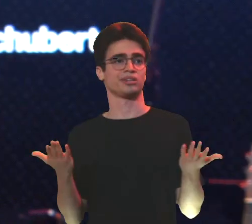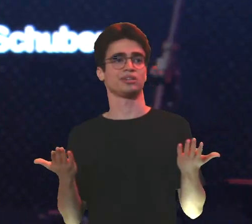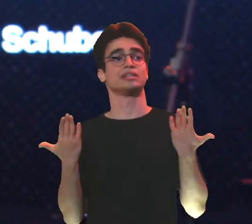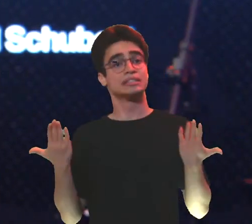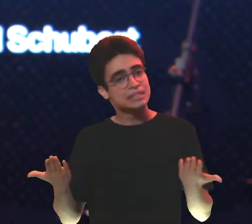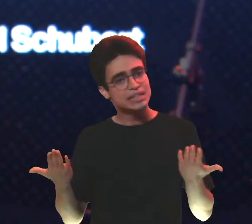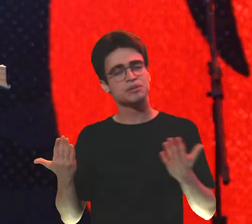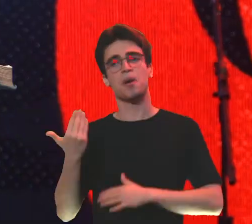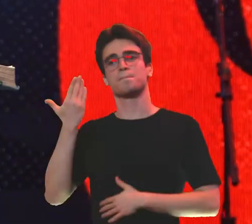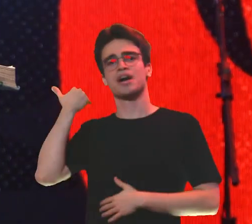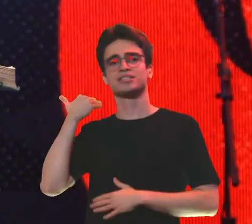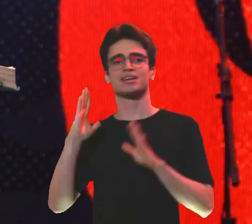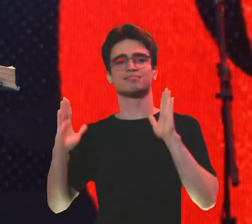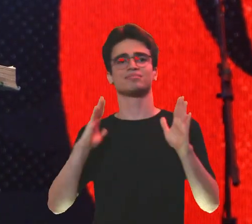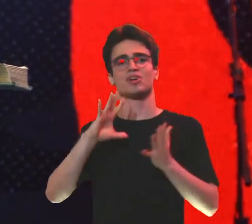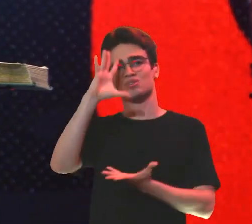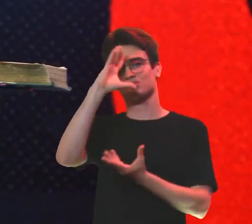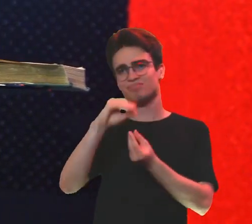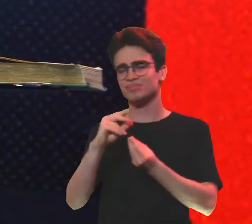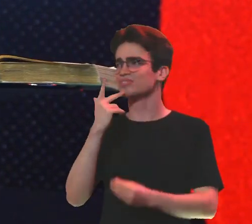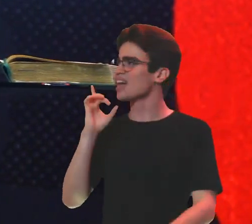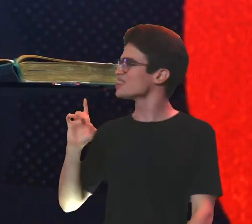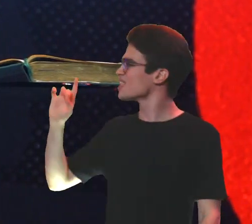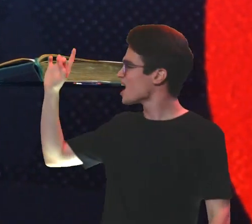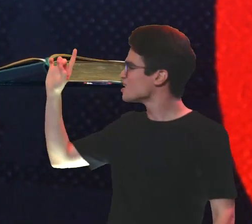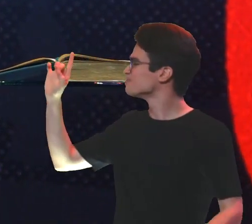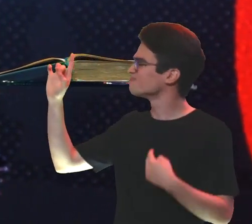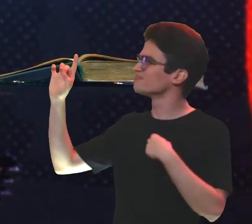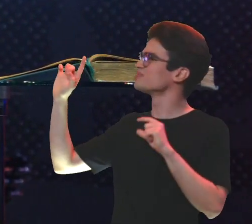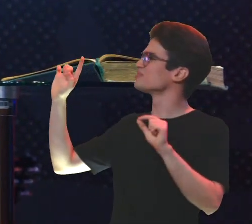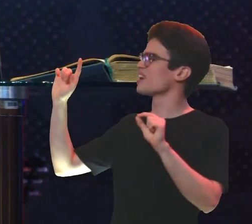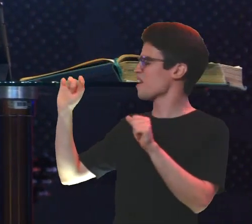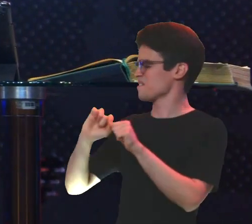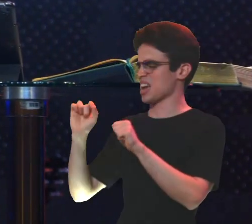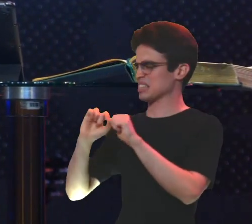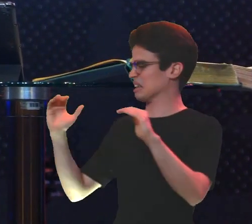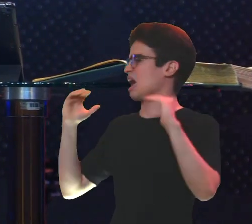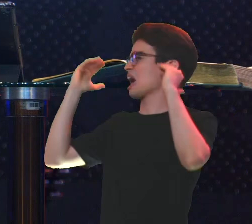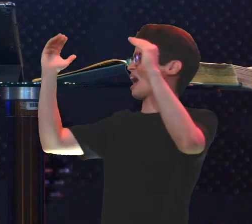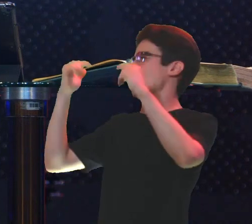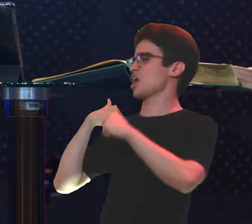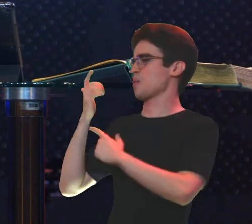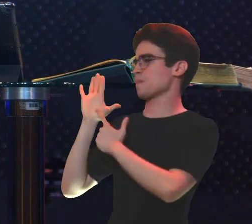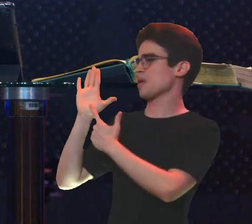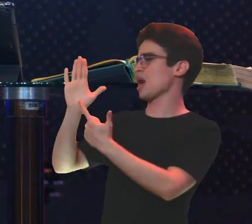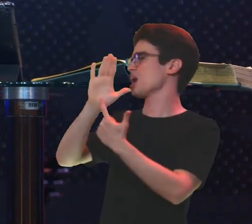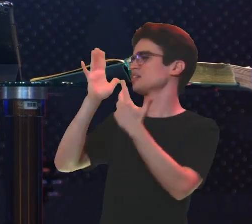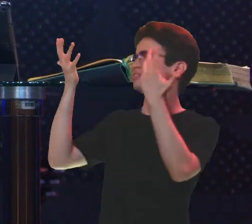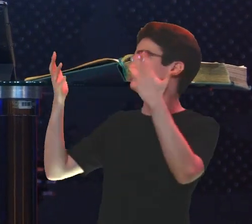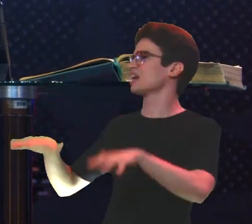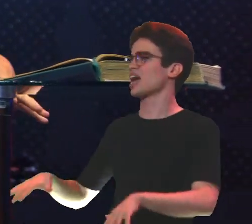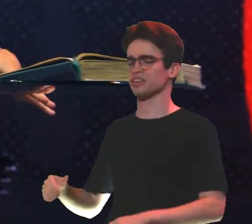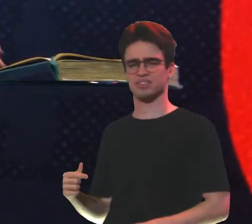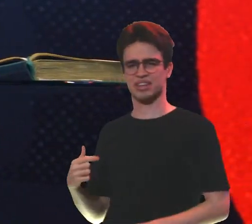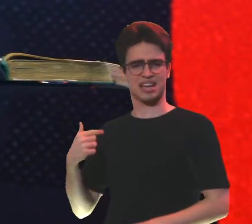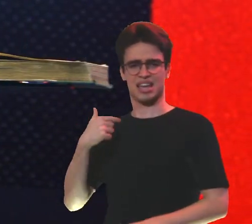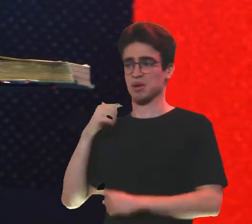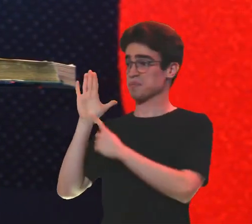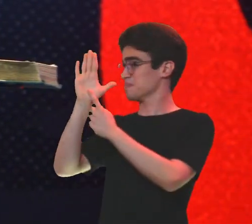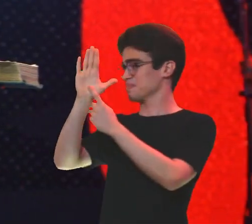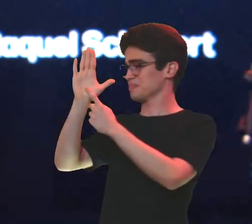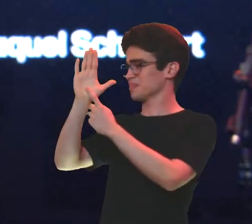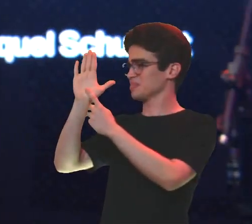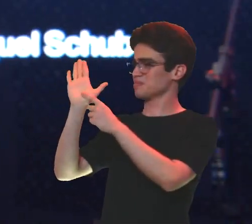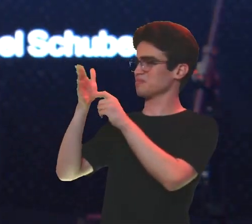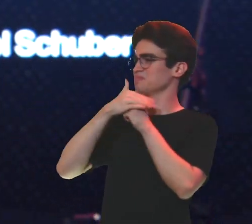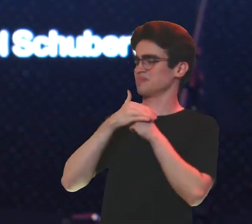entendi, Deus, eu vou parar de querer fazer algo grande só para eu aparecer. Eu vou sair do trono e